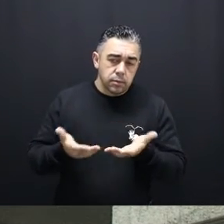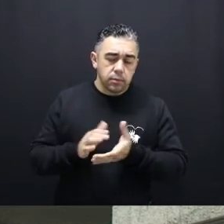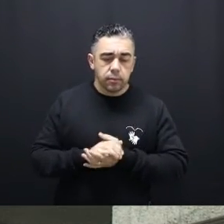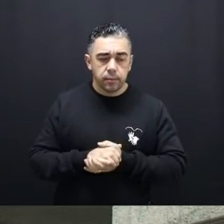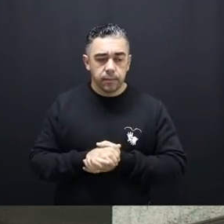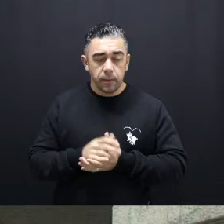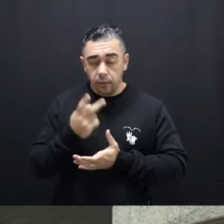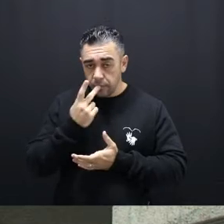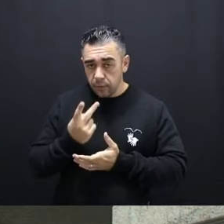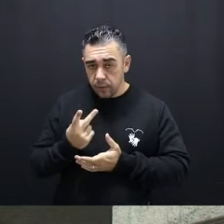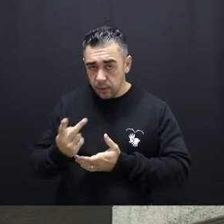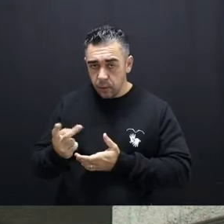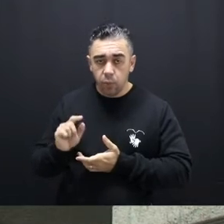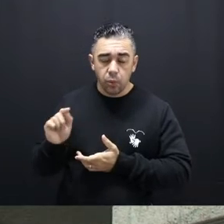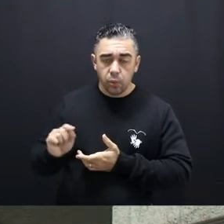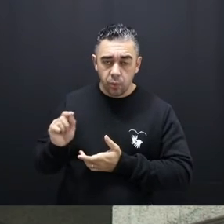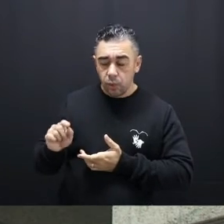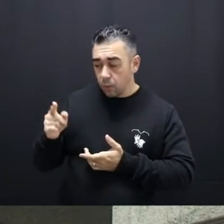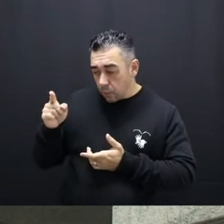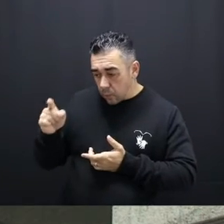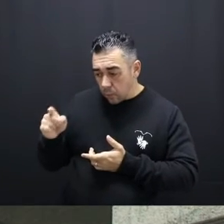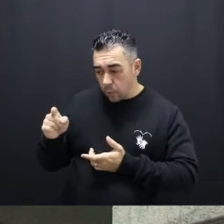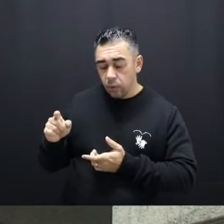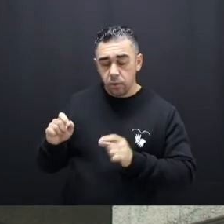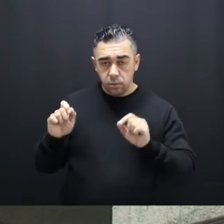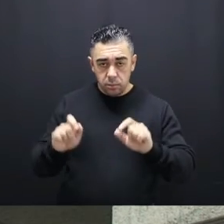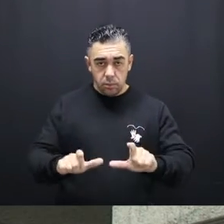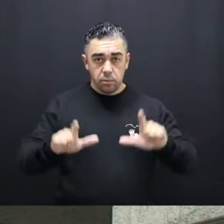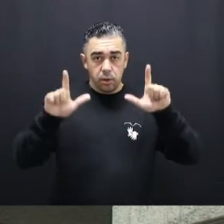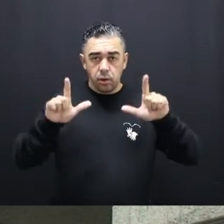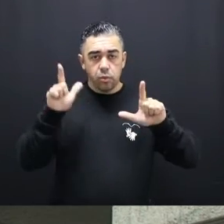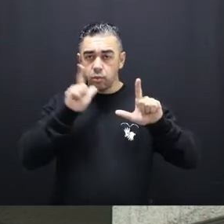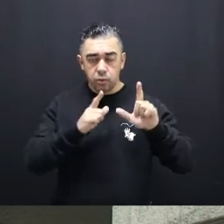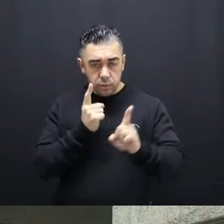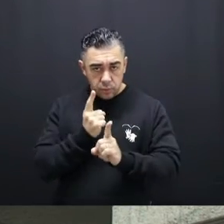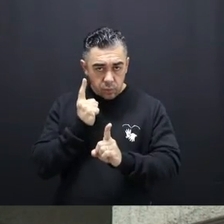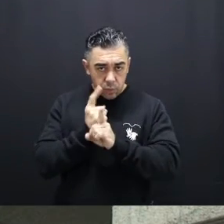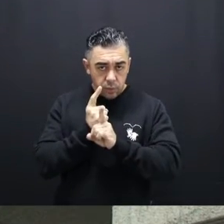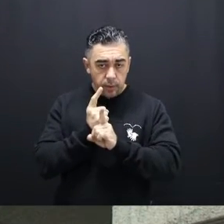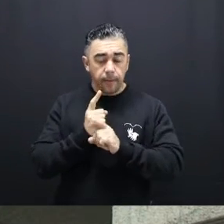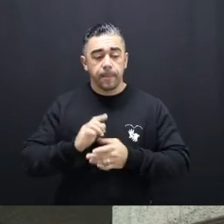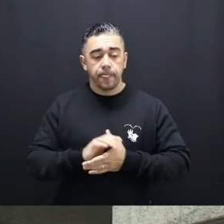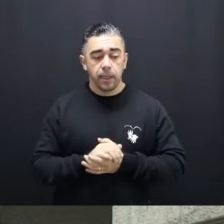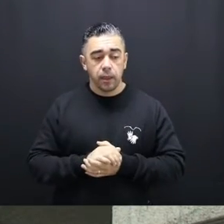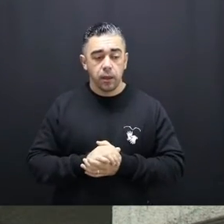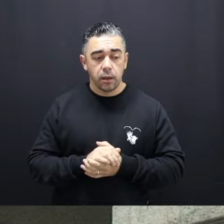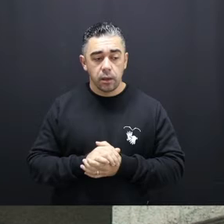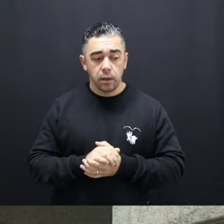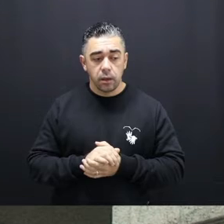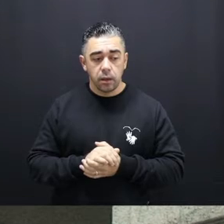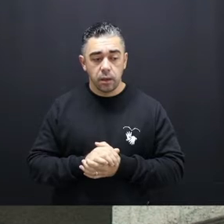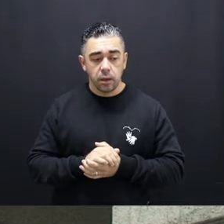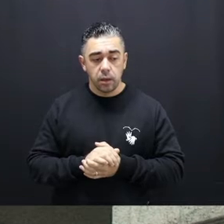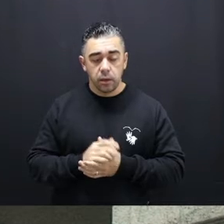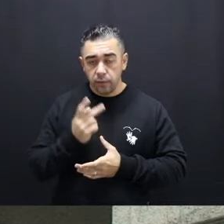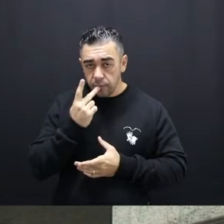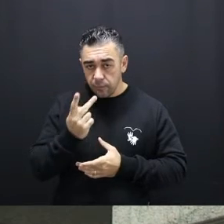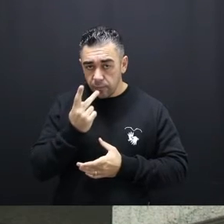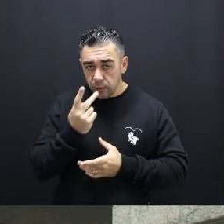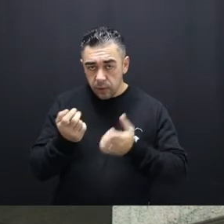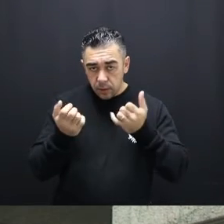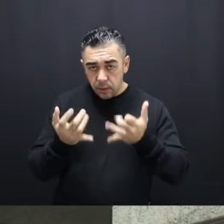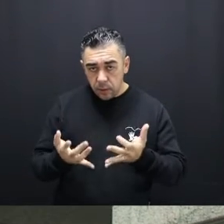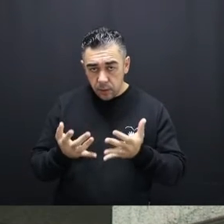Eu quis dizer que de repente o seu servidor naquele momento não conseguiu localizar E como eu falei